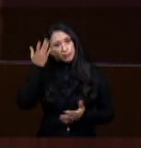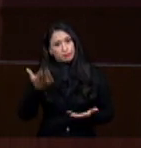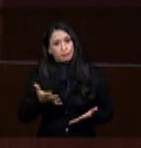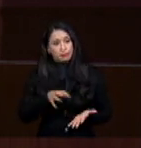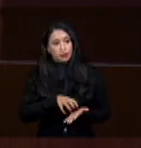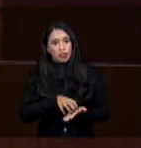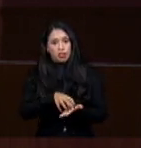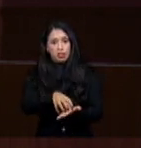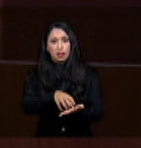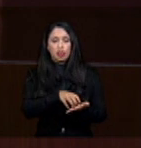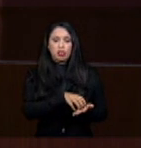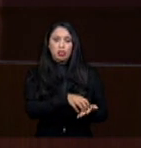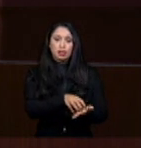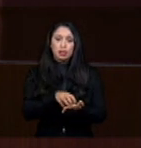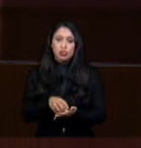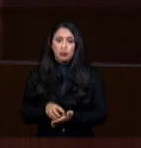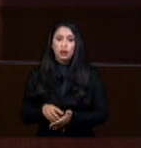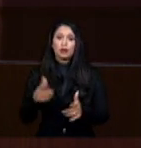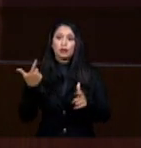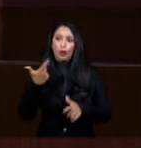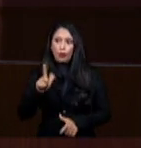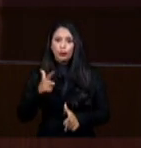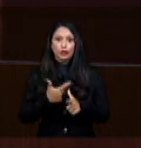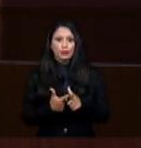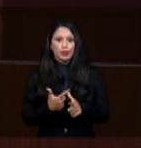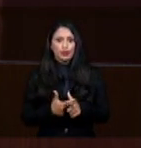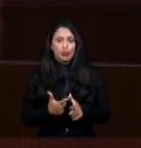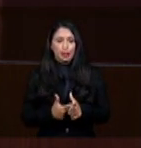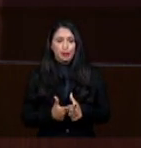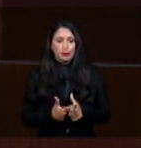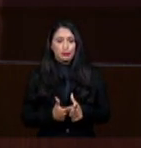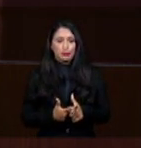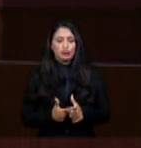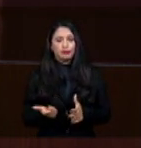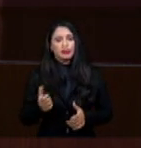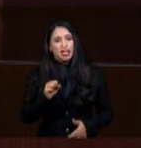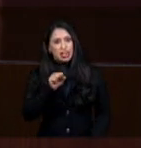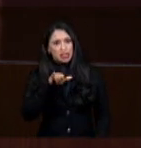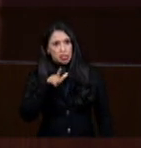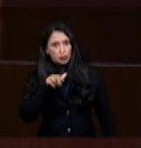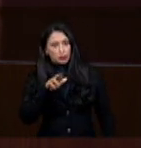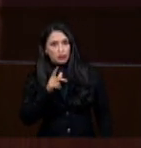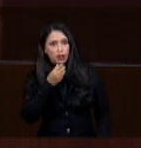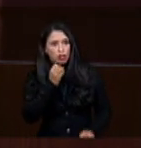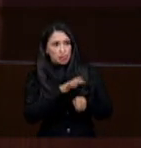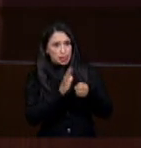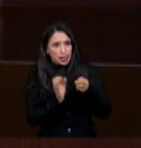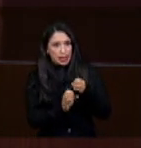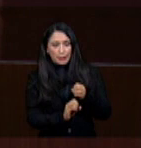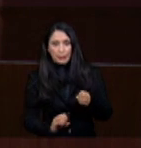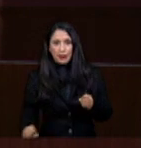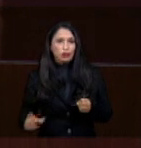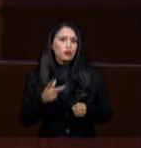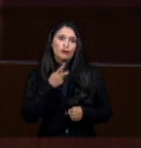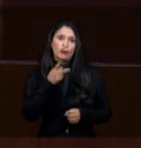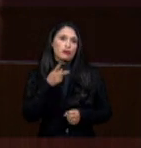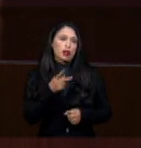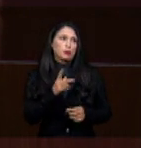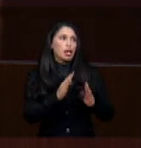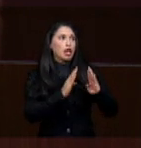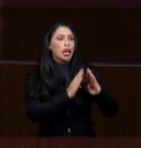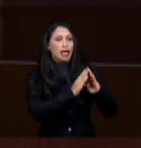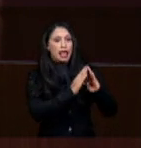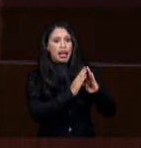transporte outro outro drama Silvia falou de saneamento nem vou falar porque as dimensões de habitação